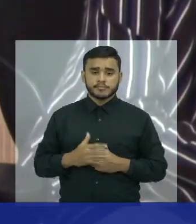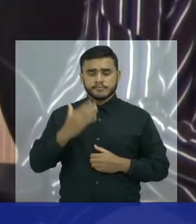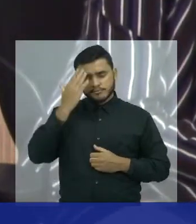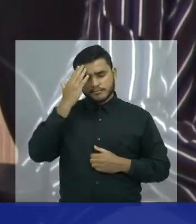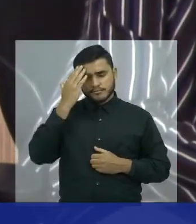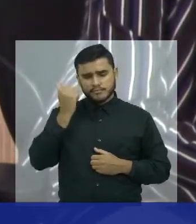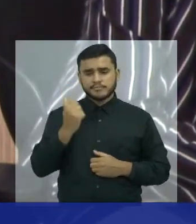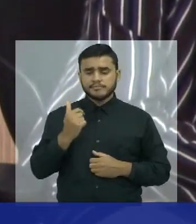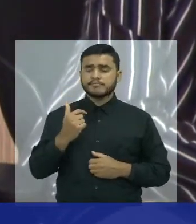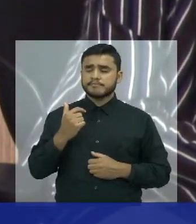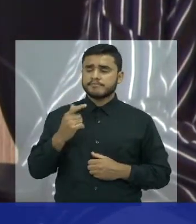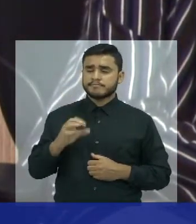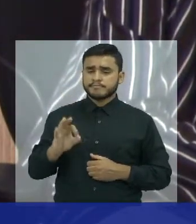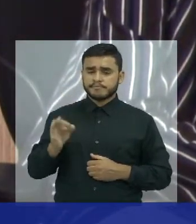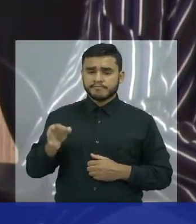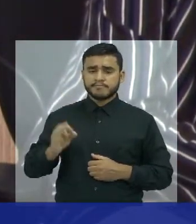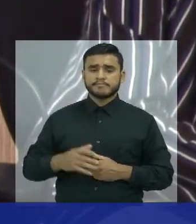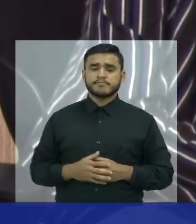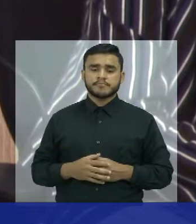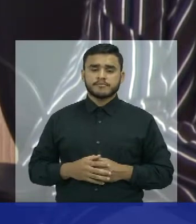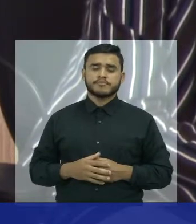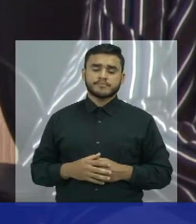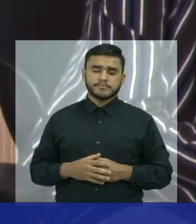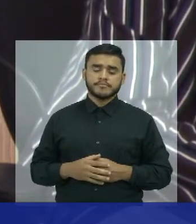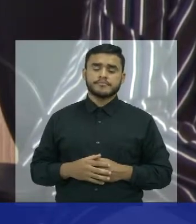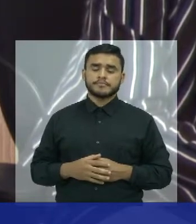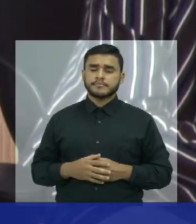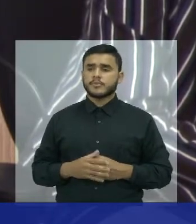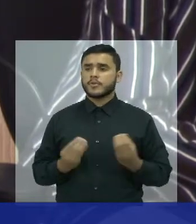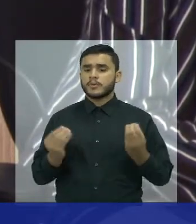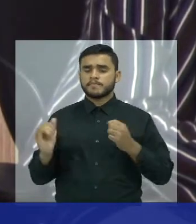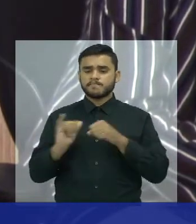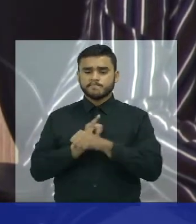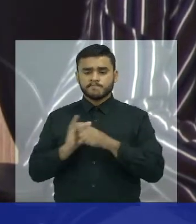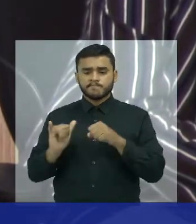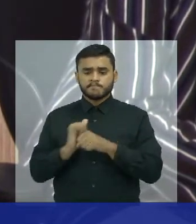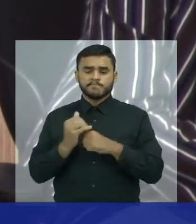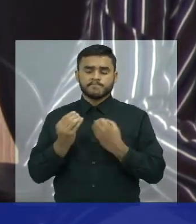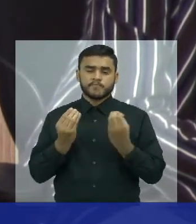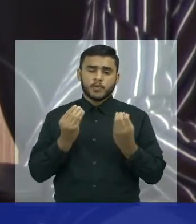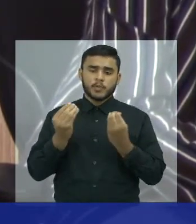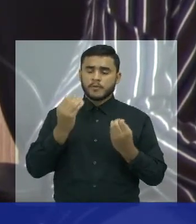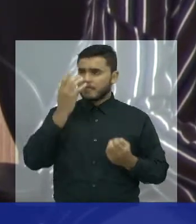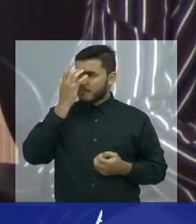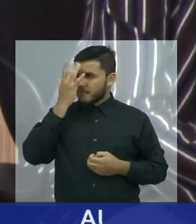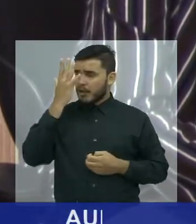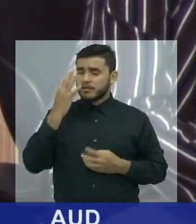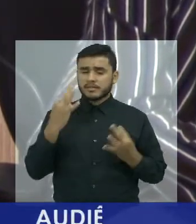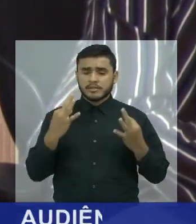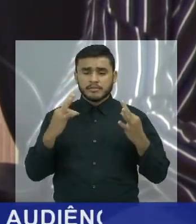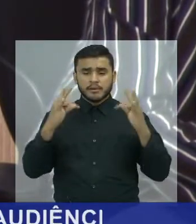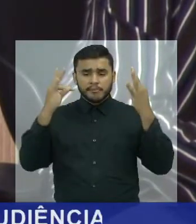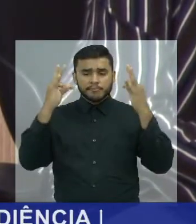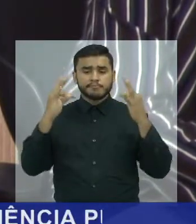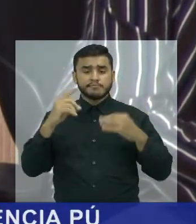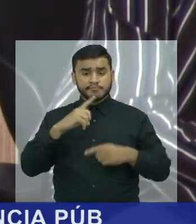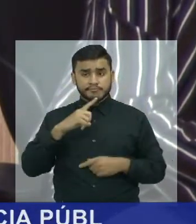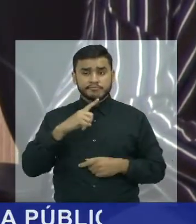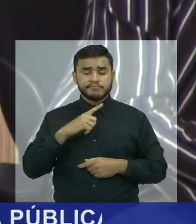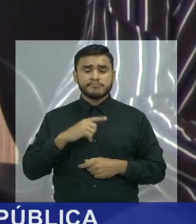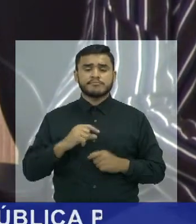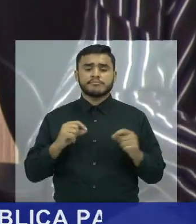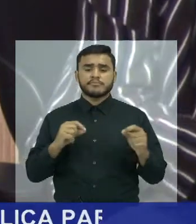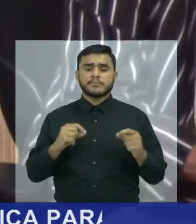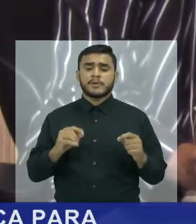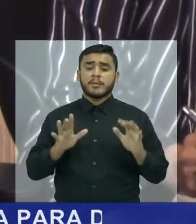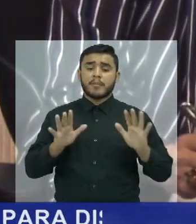pareça, apesar de todos os meios que a gente dispõe, da facilidade da tecnologia, né, que a gente dispõe hoje, mas parece